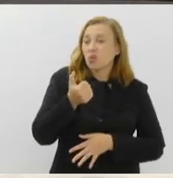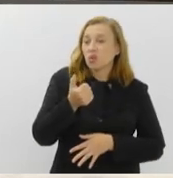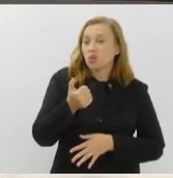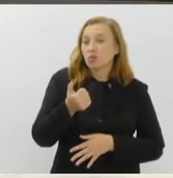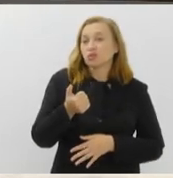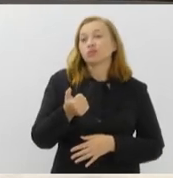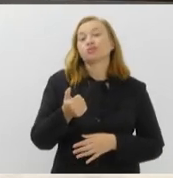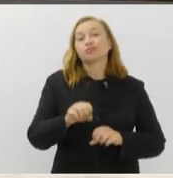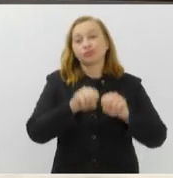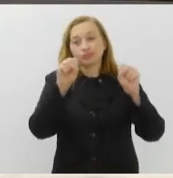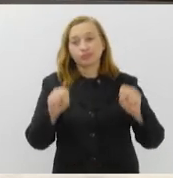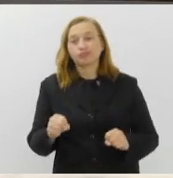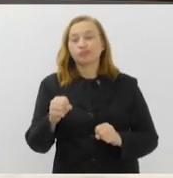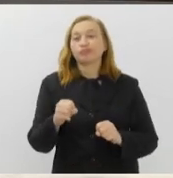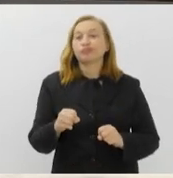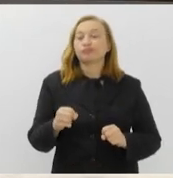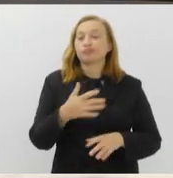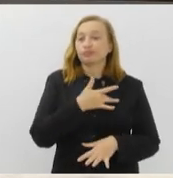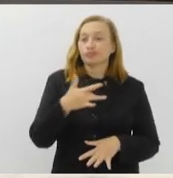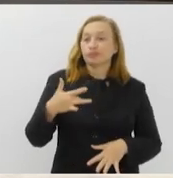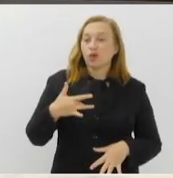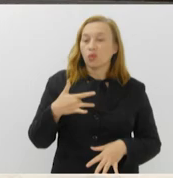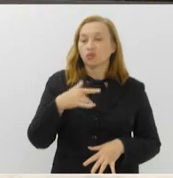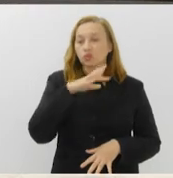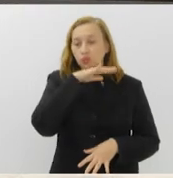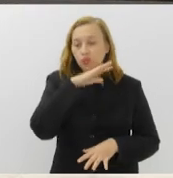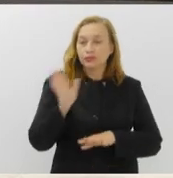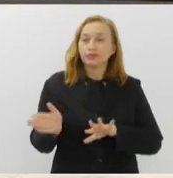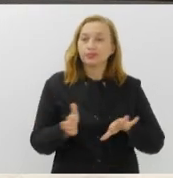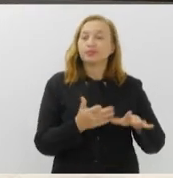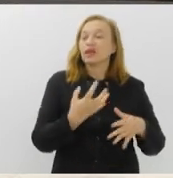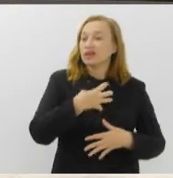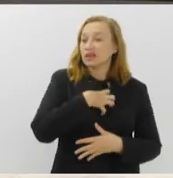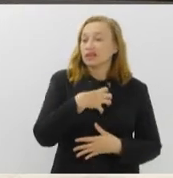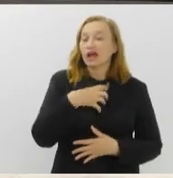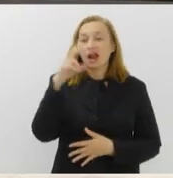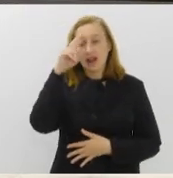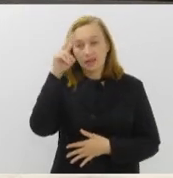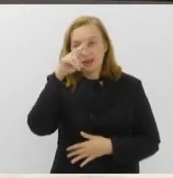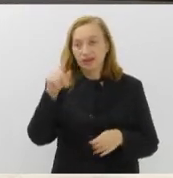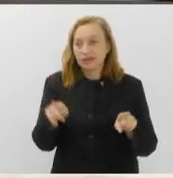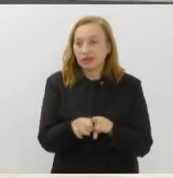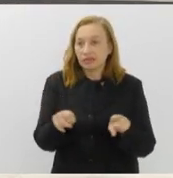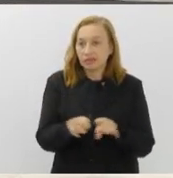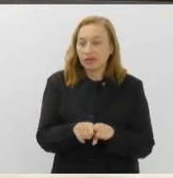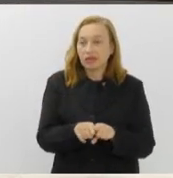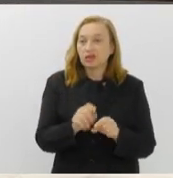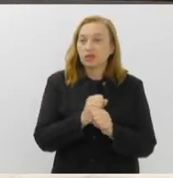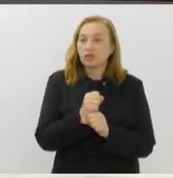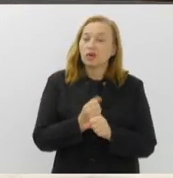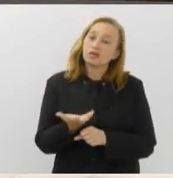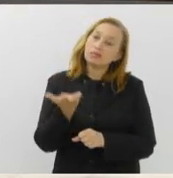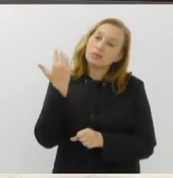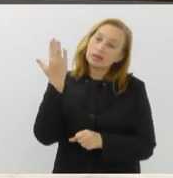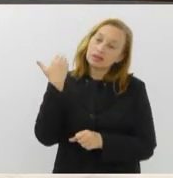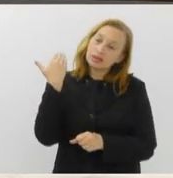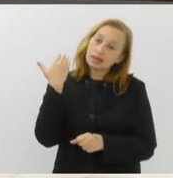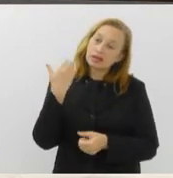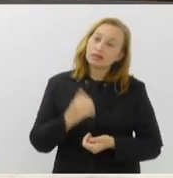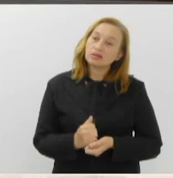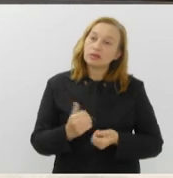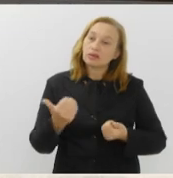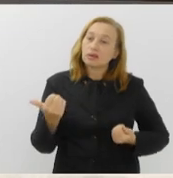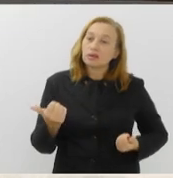ou muito precário. É, e, nesse sentido, gostaria de lembrar também, fizemos no ano passado, também em parceria